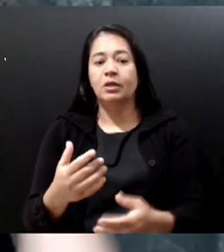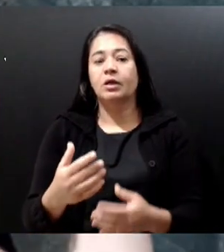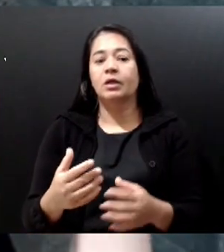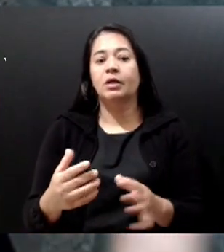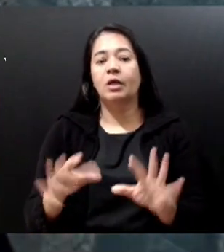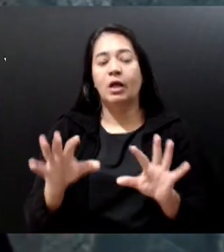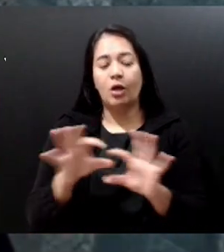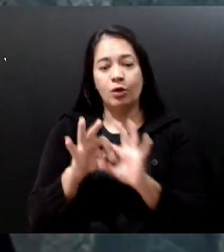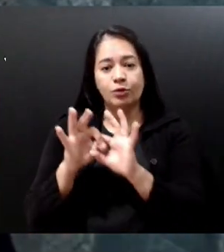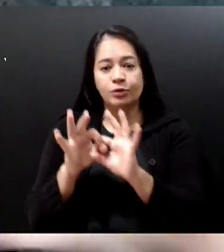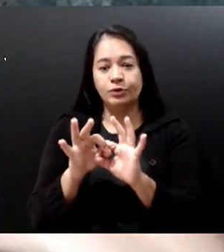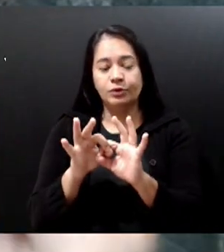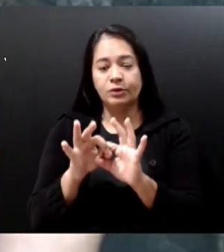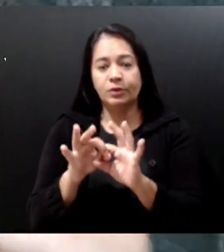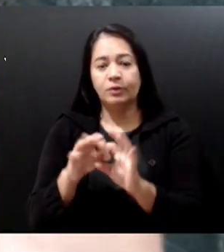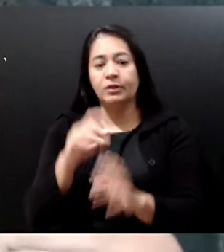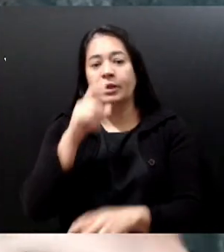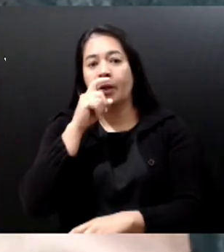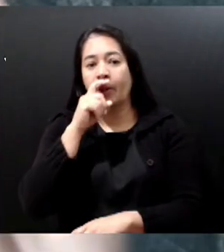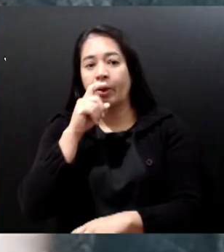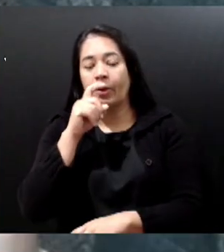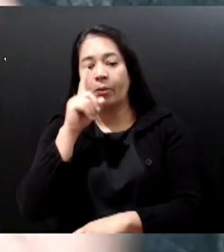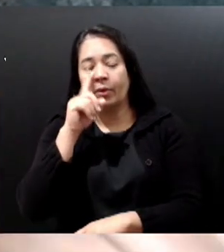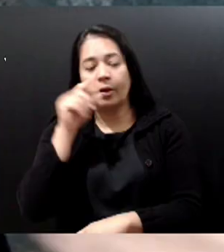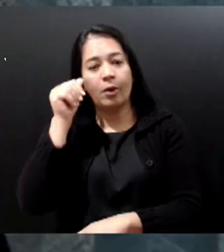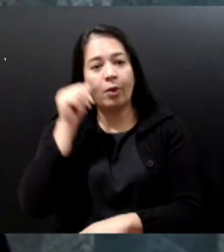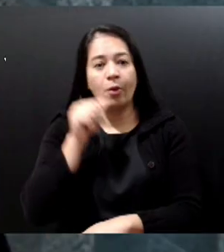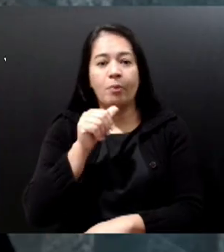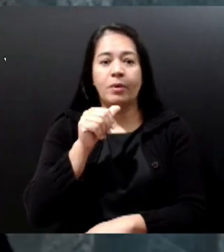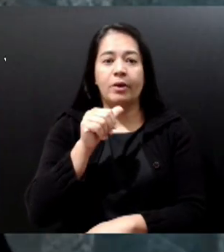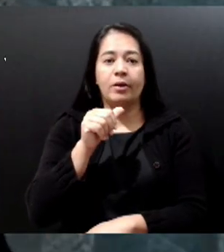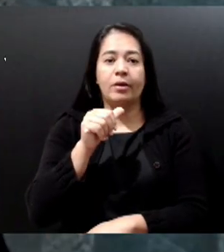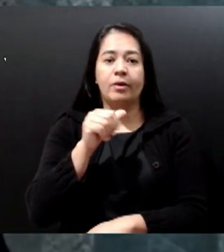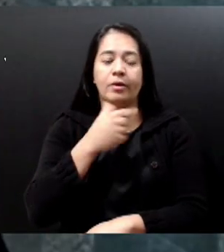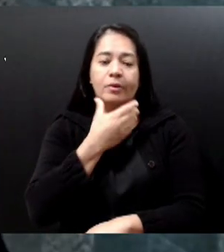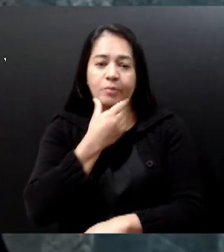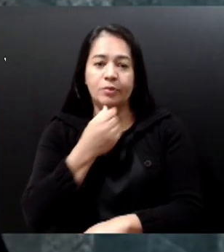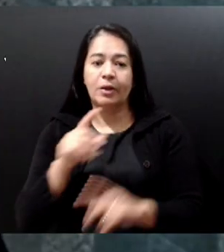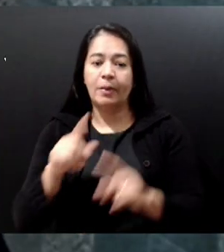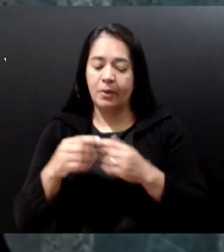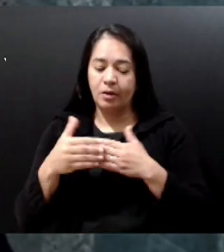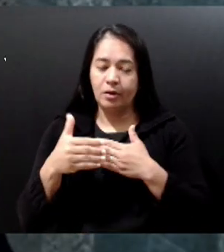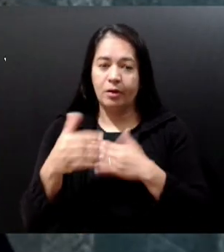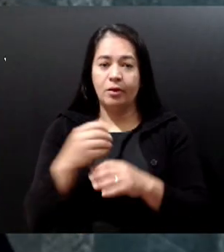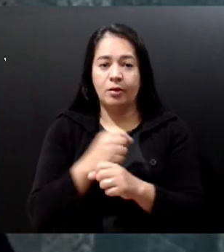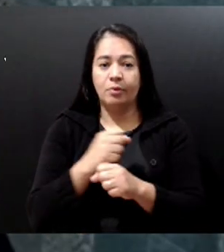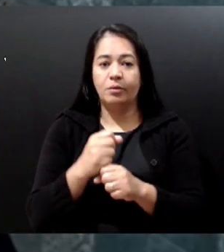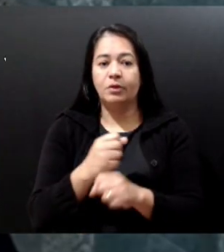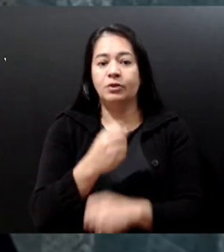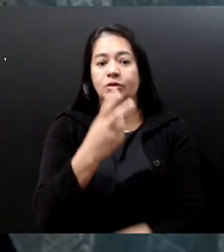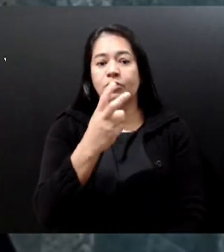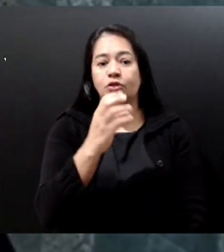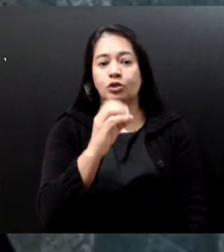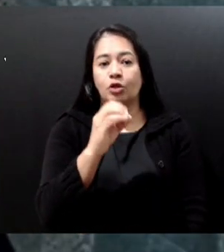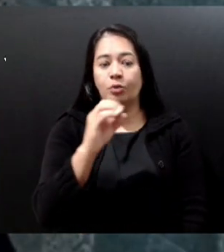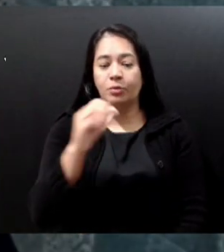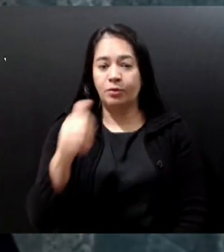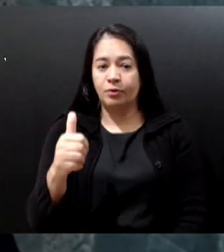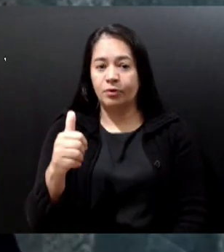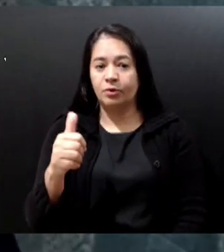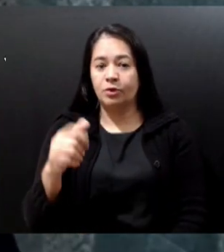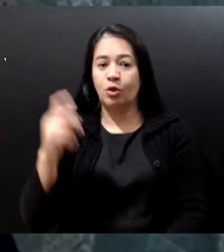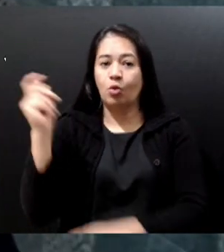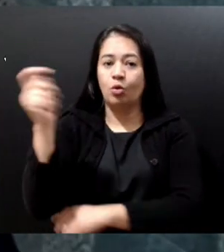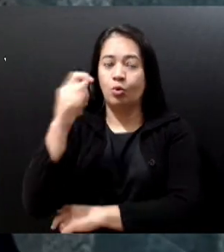de março de 2001, o Rio Grande do Sul dá uma decisão histórica dizendo